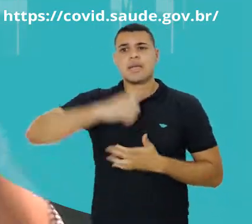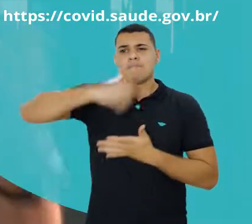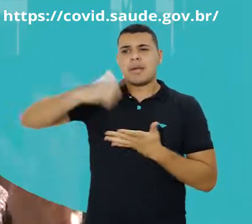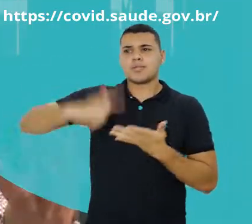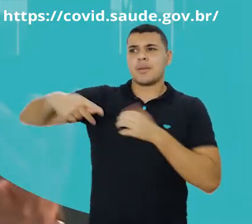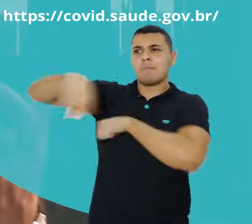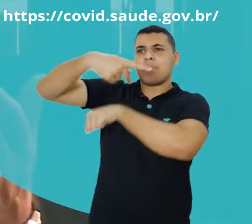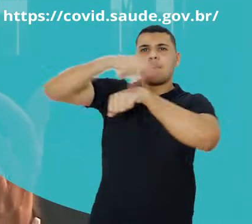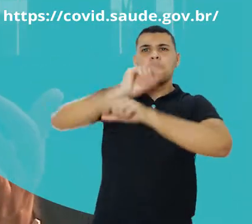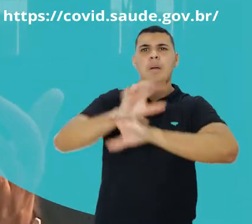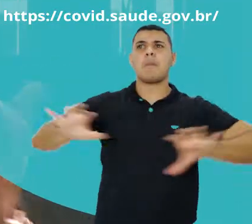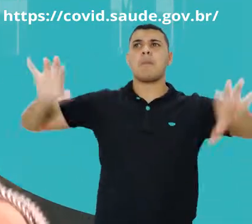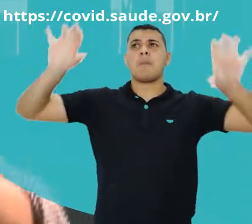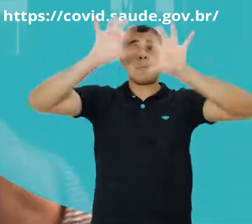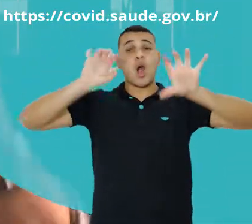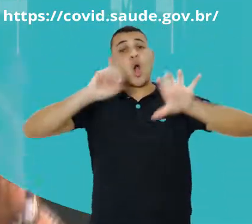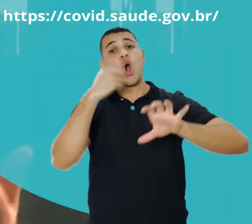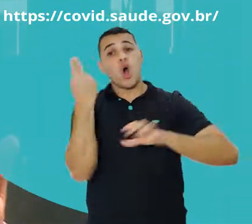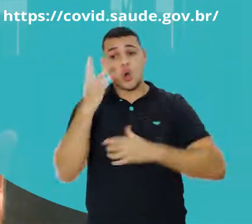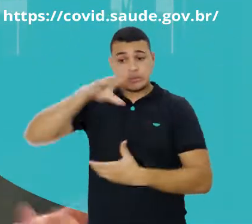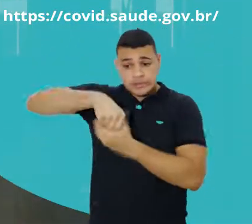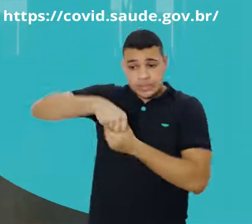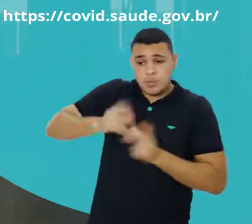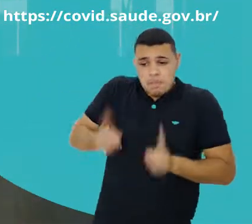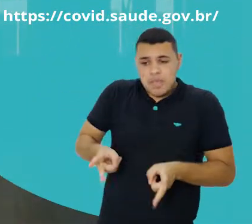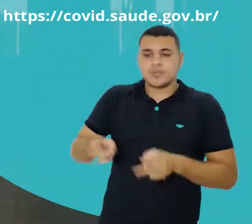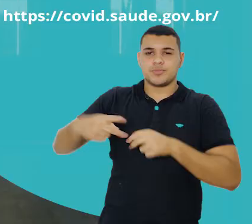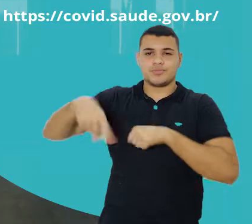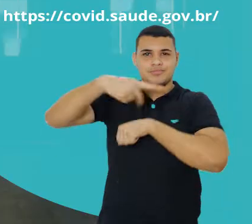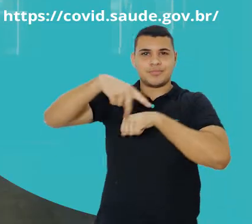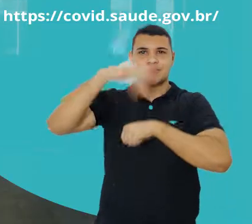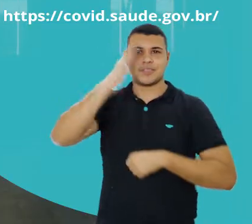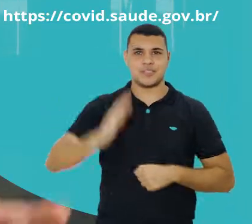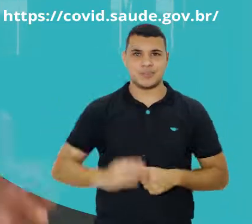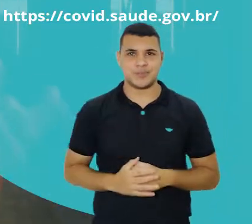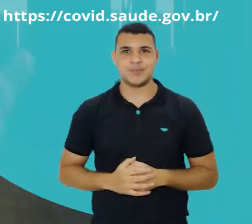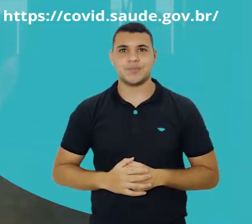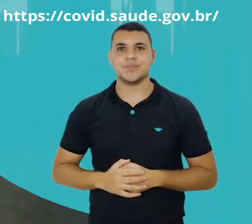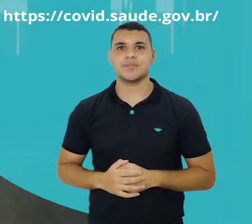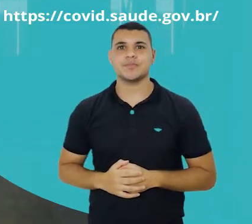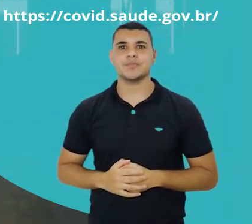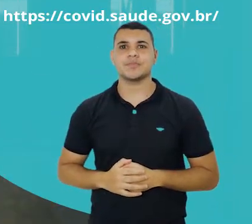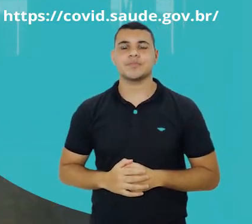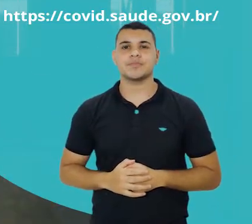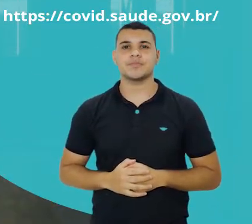com outros países ou dentro do nosso próprio país, né?